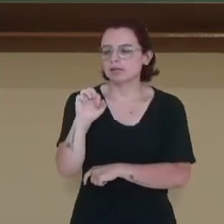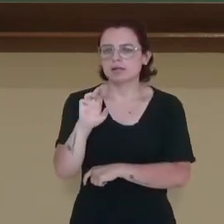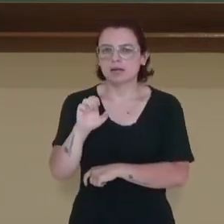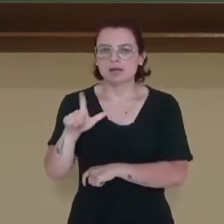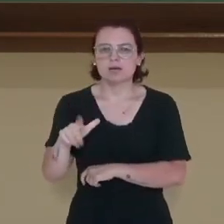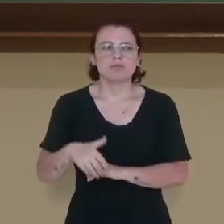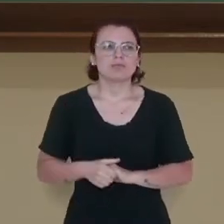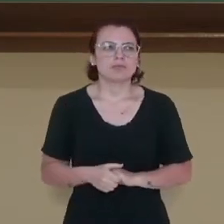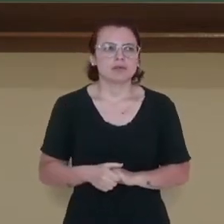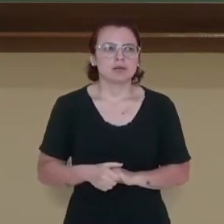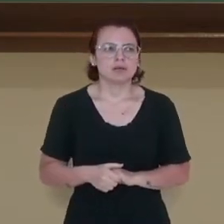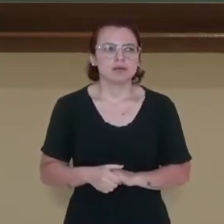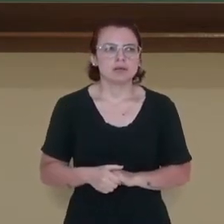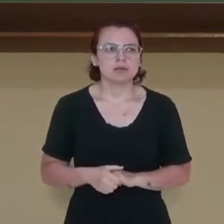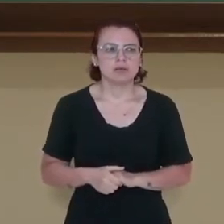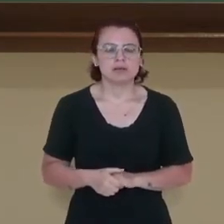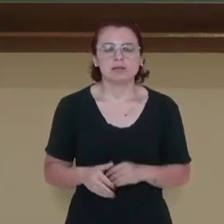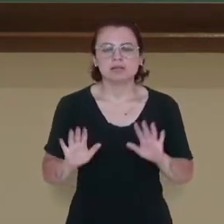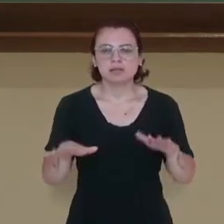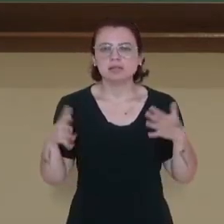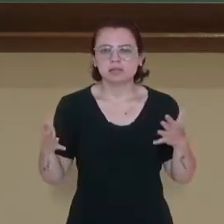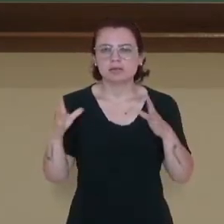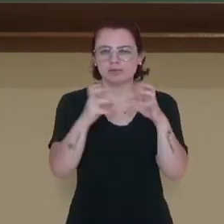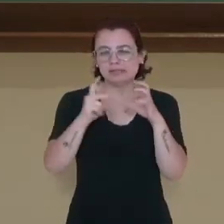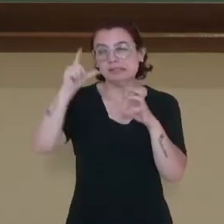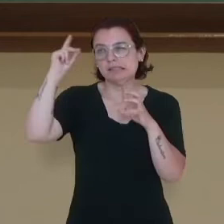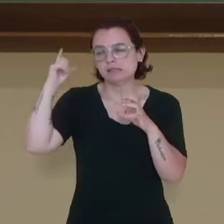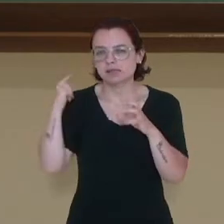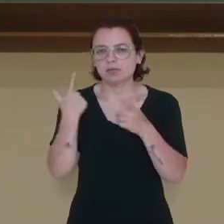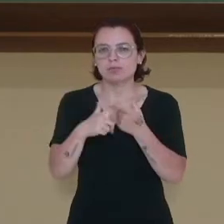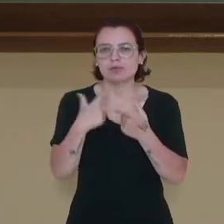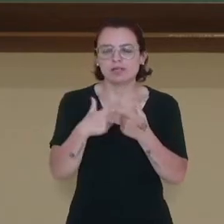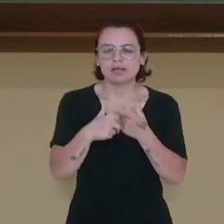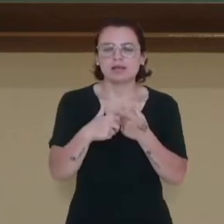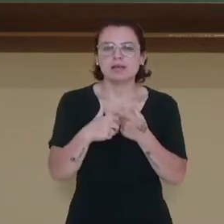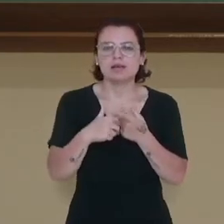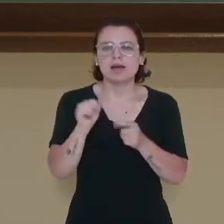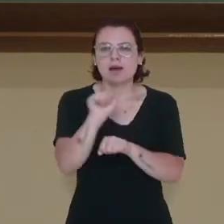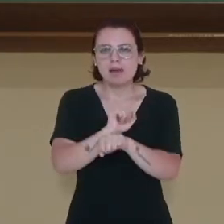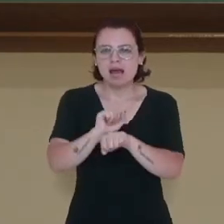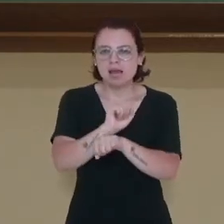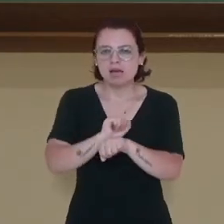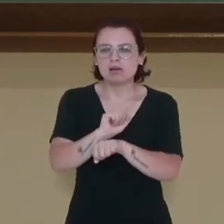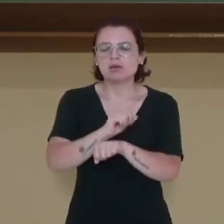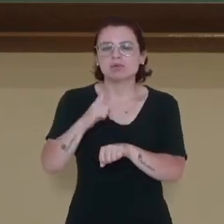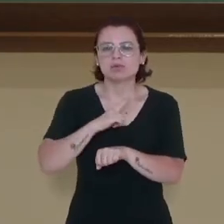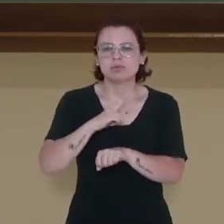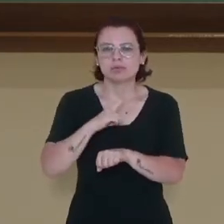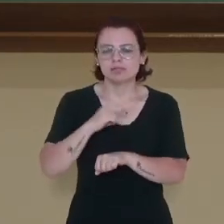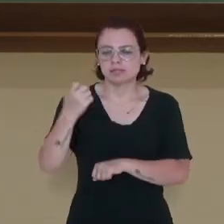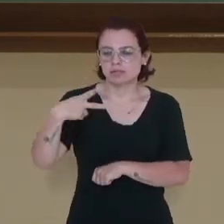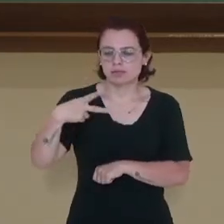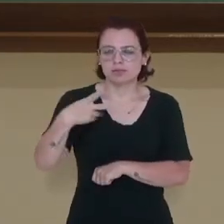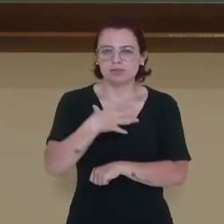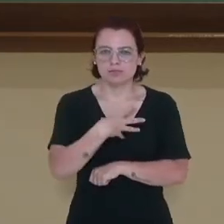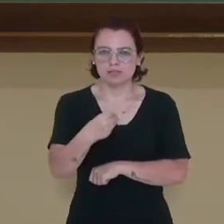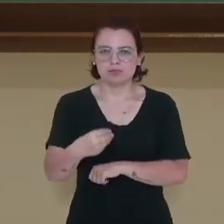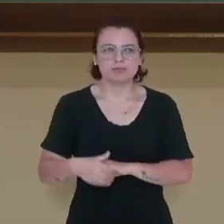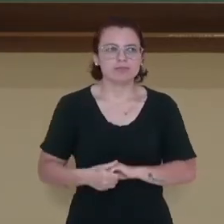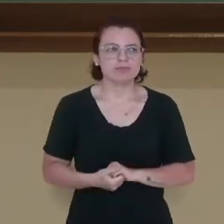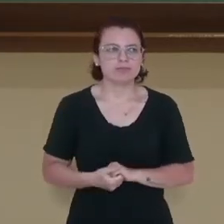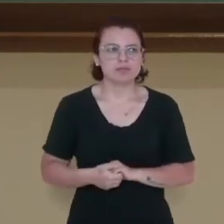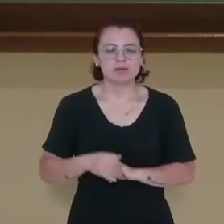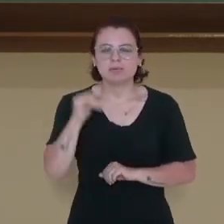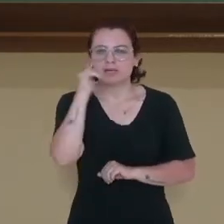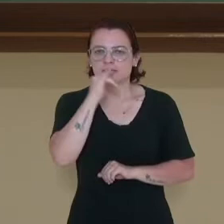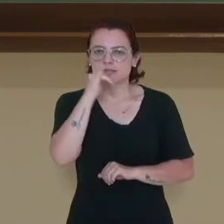que Abraão teve 2 filhos, né? Isaac, o segundo filho, que, segundo a Bíblia, é o filho da promessa, né? Que herdaria a